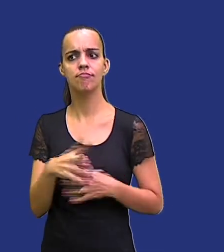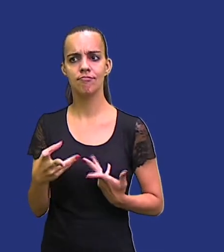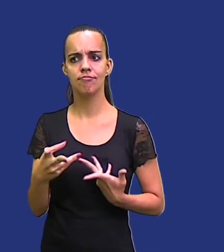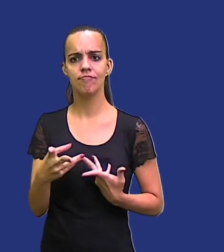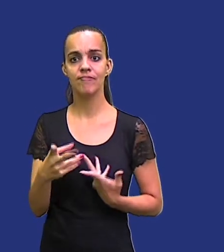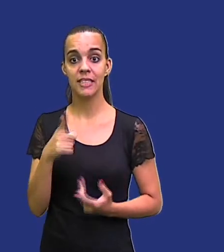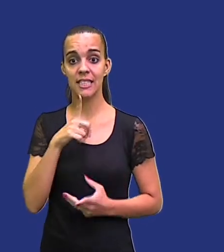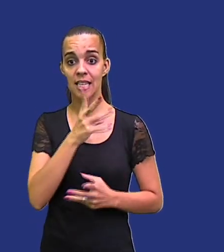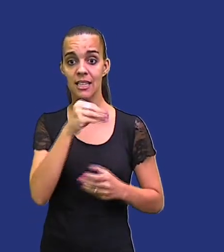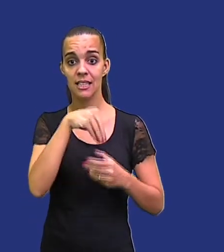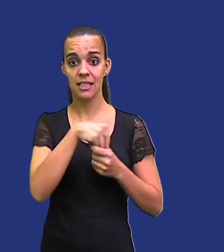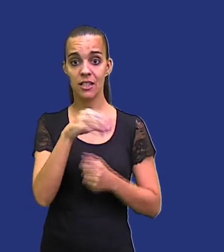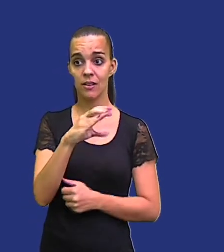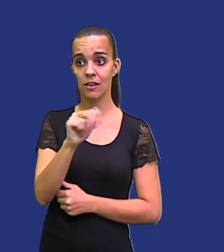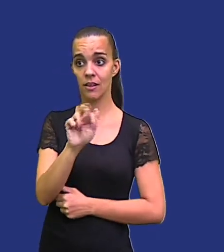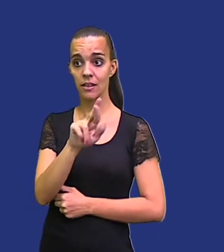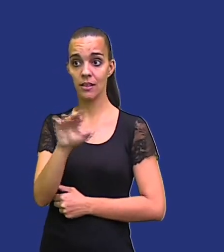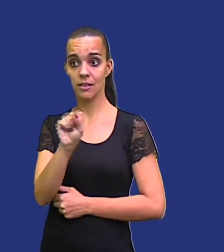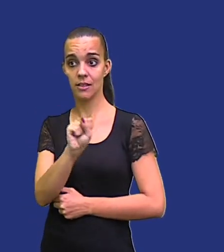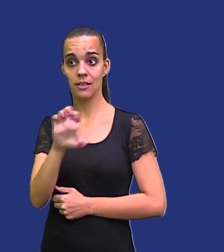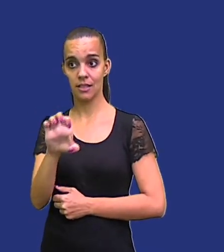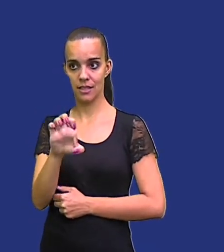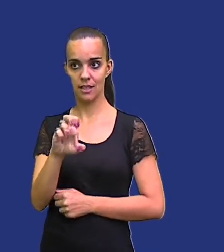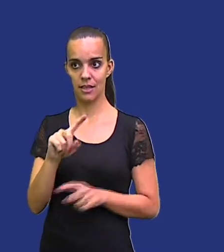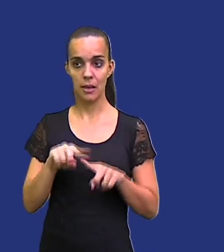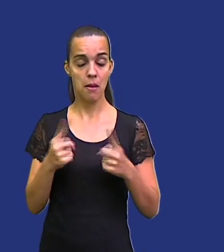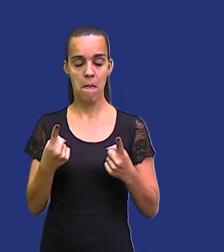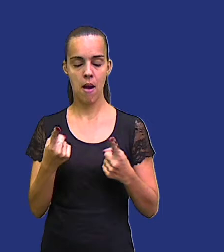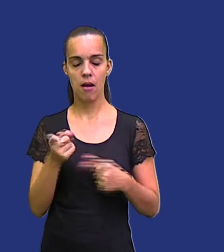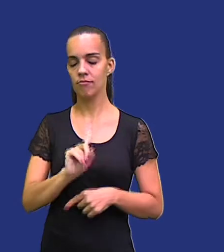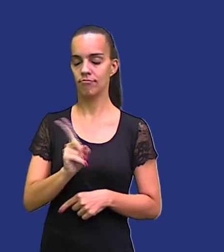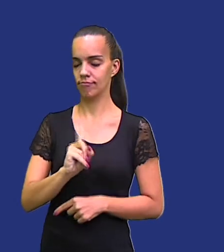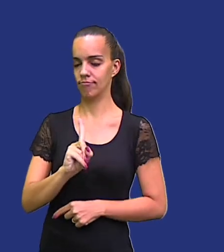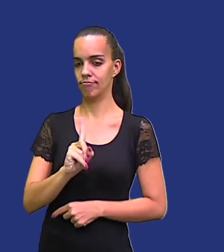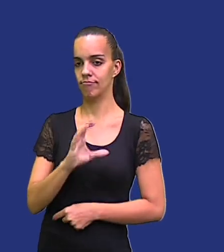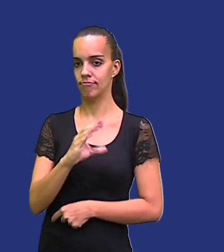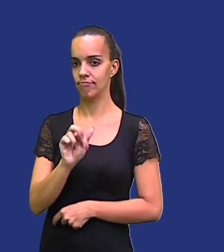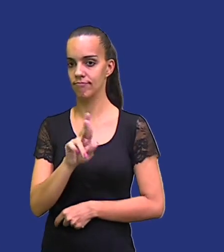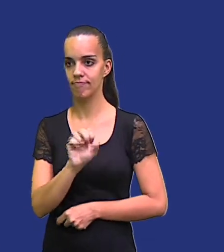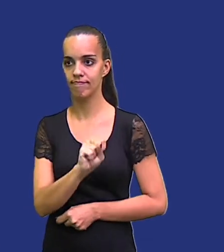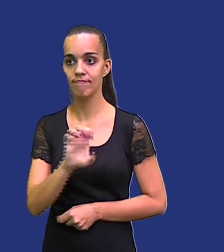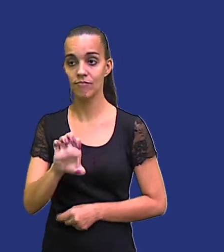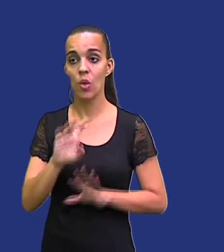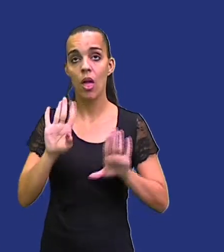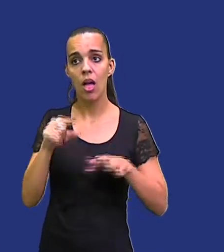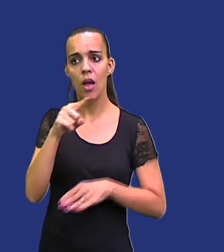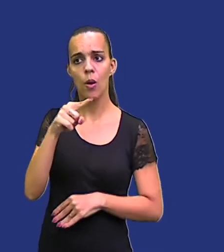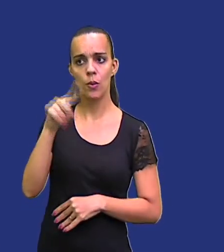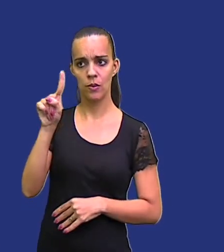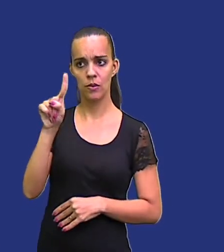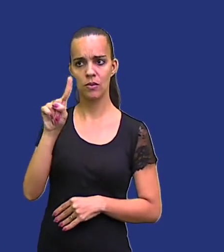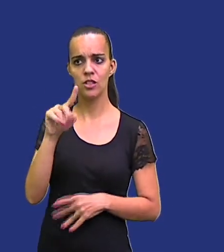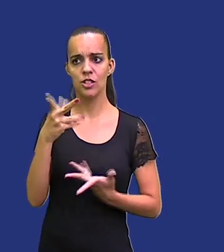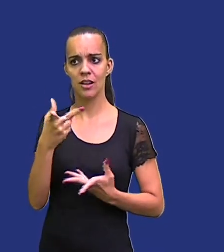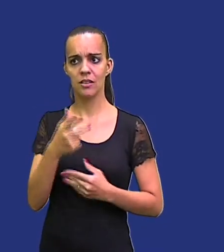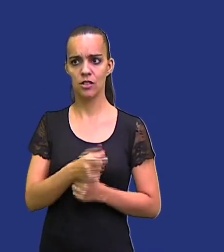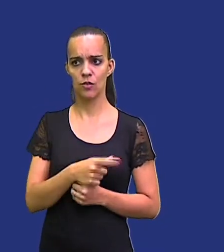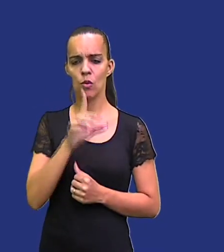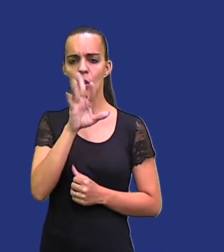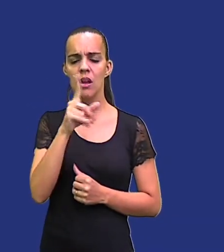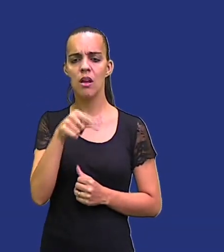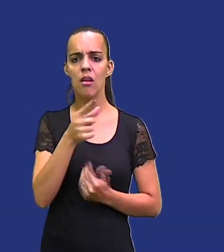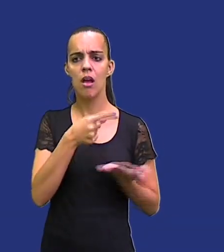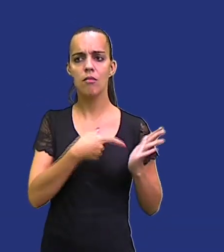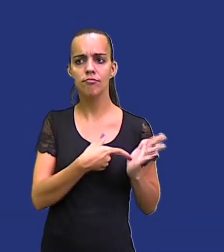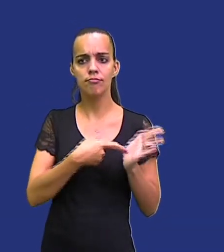da crase, mas não é a crase. Esse é o acento grave,